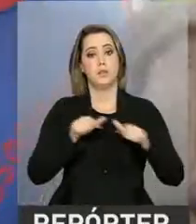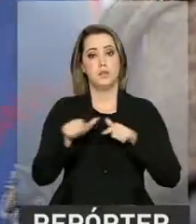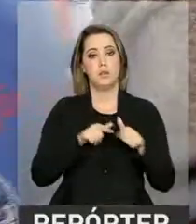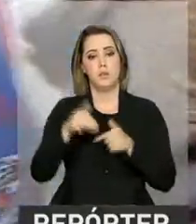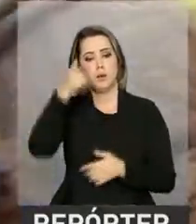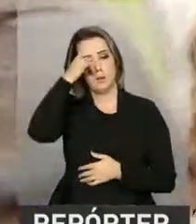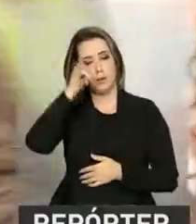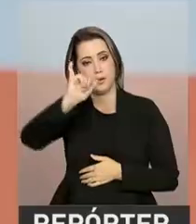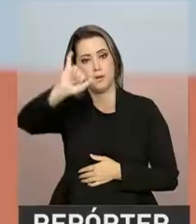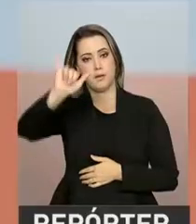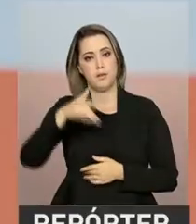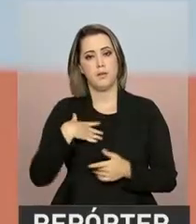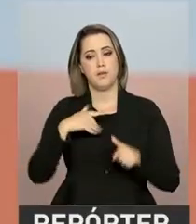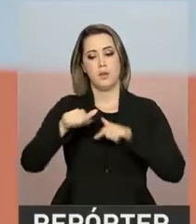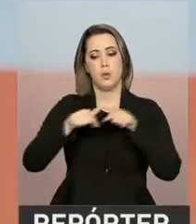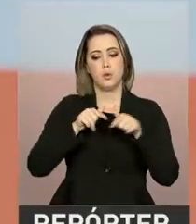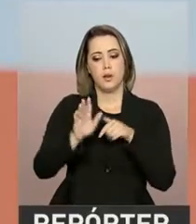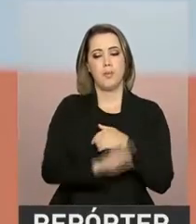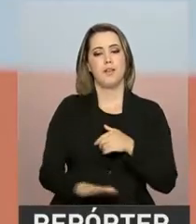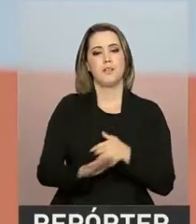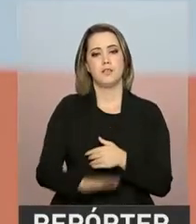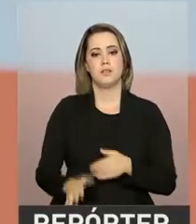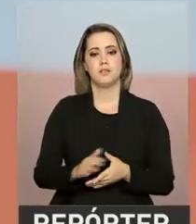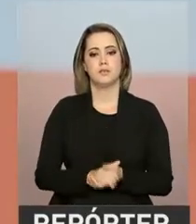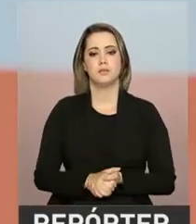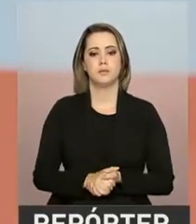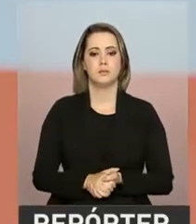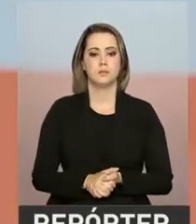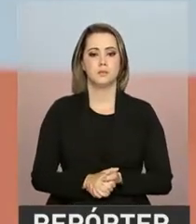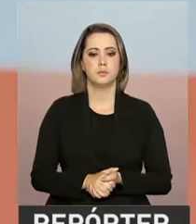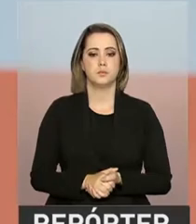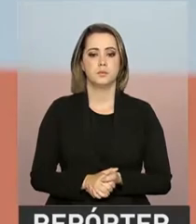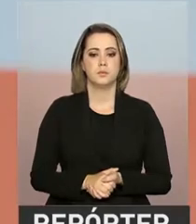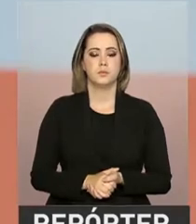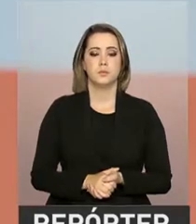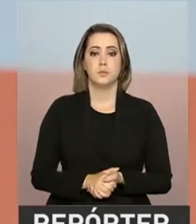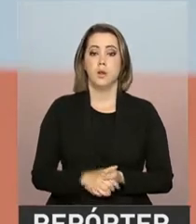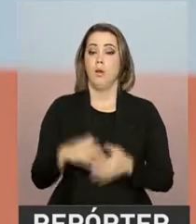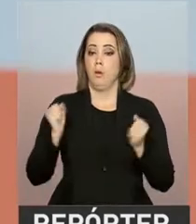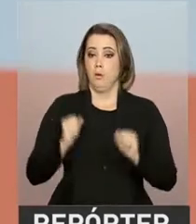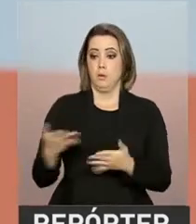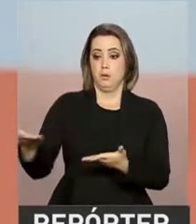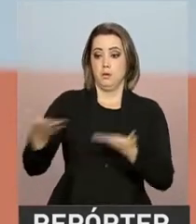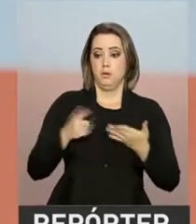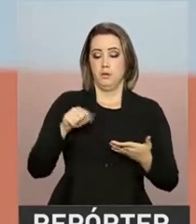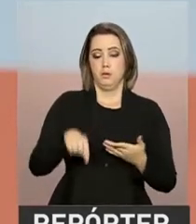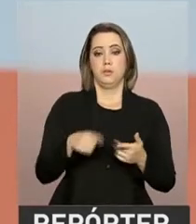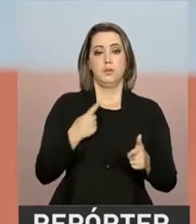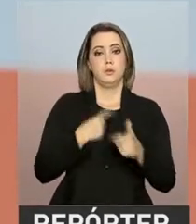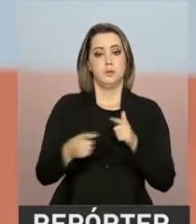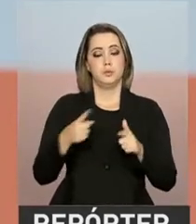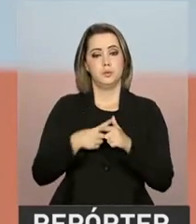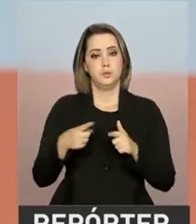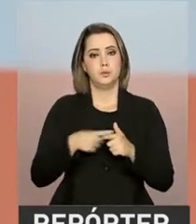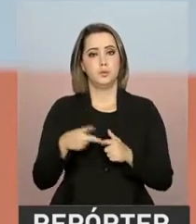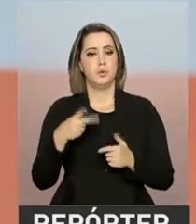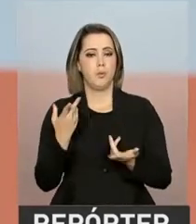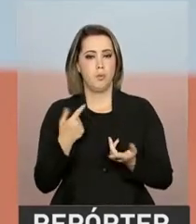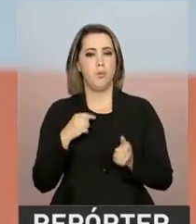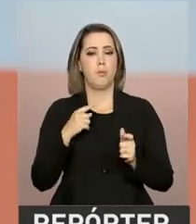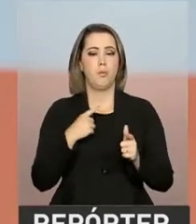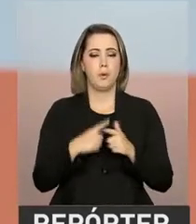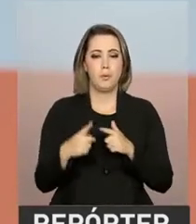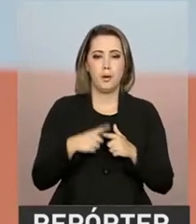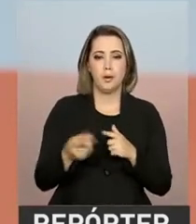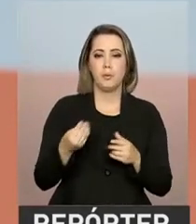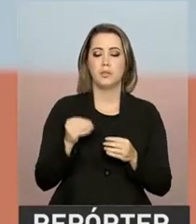trabalho infantil. É um local onde a gente tenta trazê-las para tirar das possíveis vulnerabilidades por quais elas possam passar,